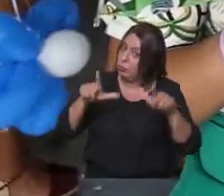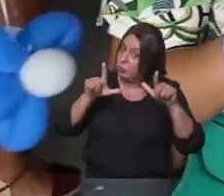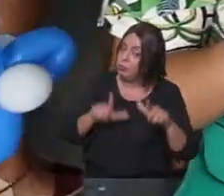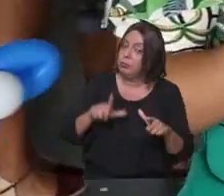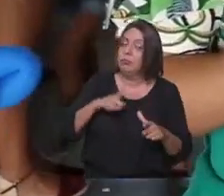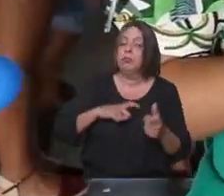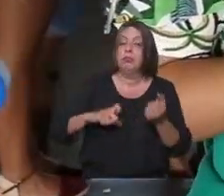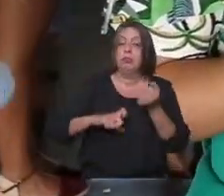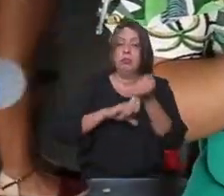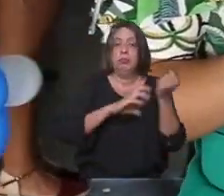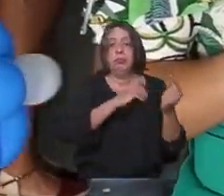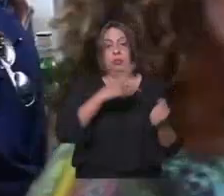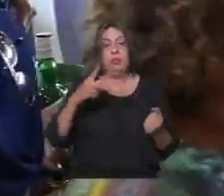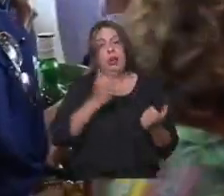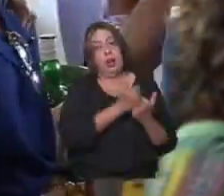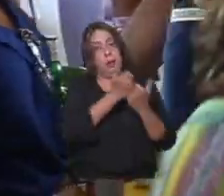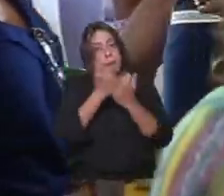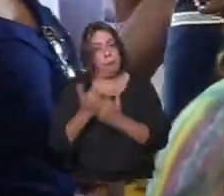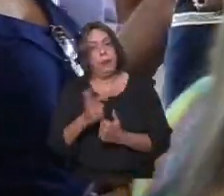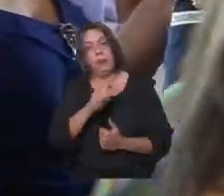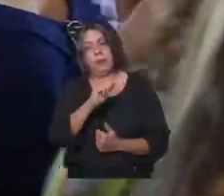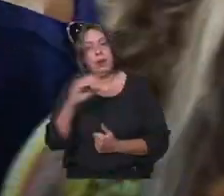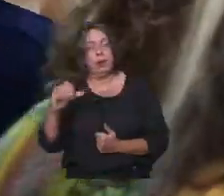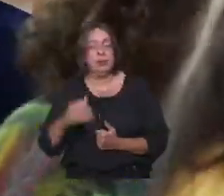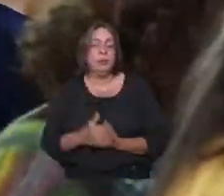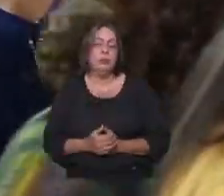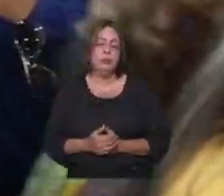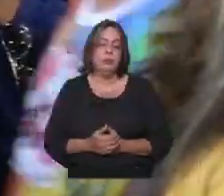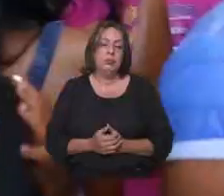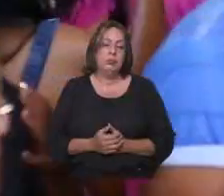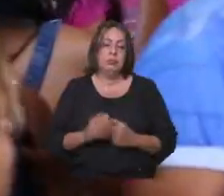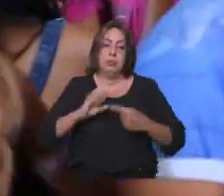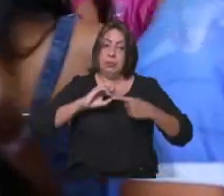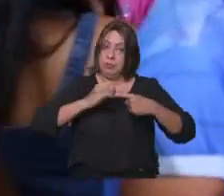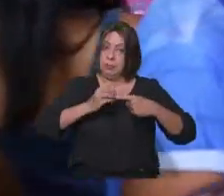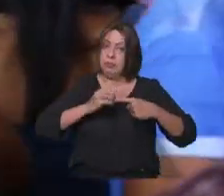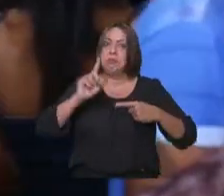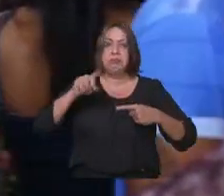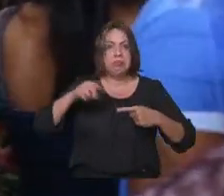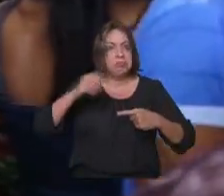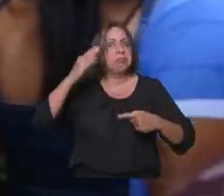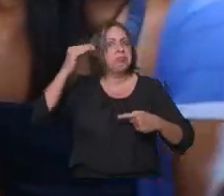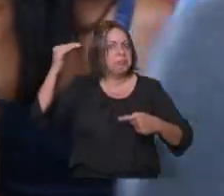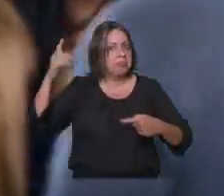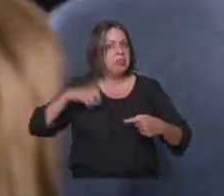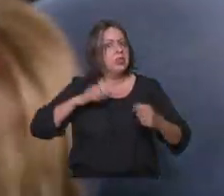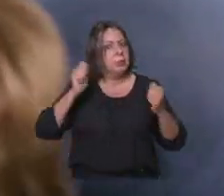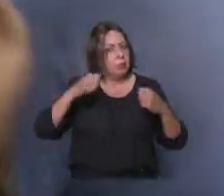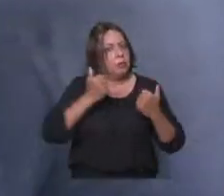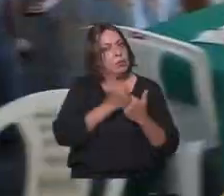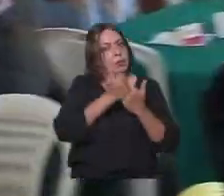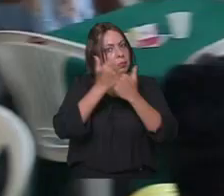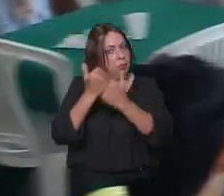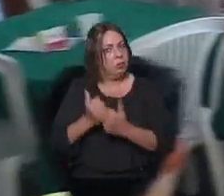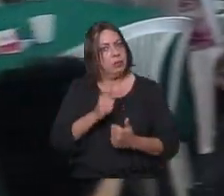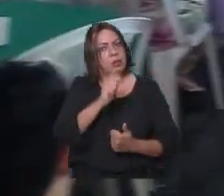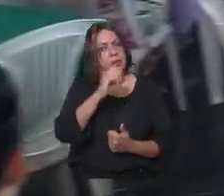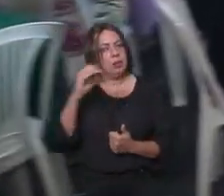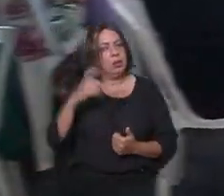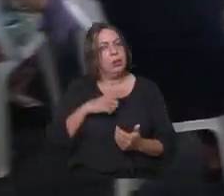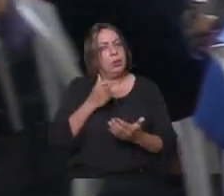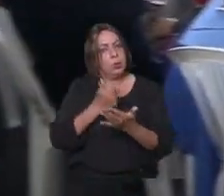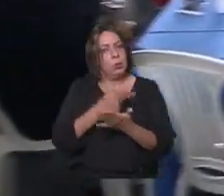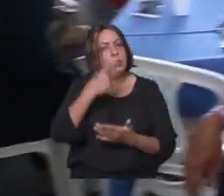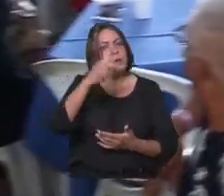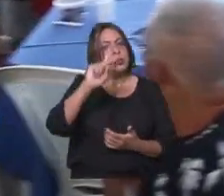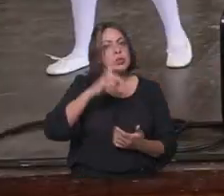as ações do GAC Sergipe. A feijoada foi um sucesso, mas você também pode colaborar com o GAC adquirindo o